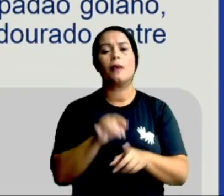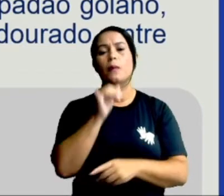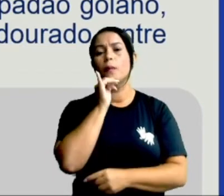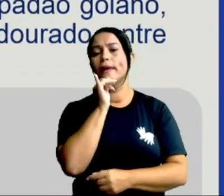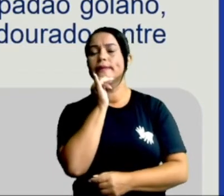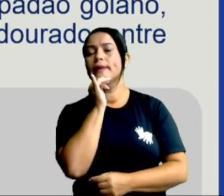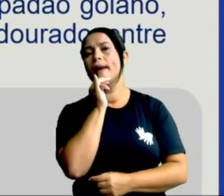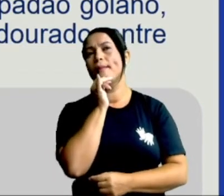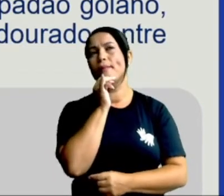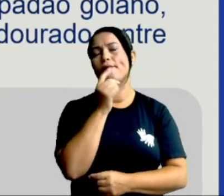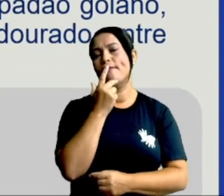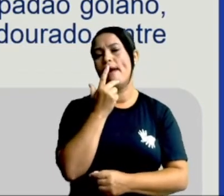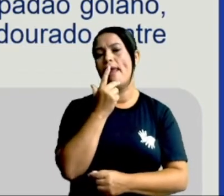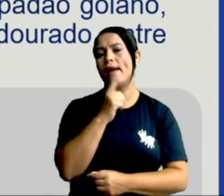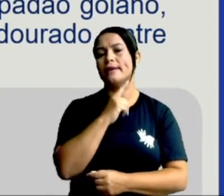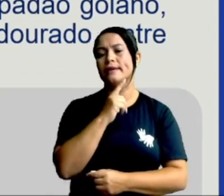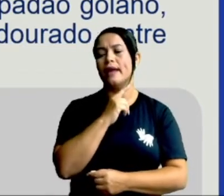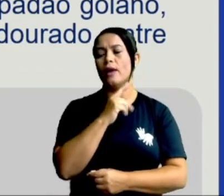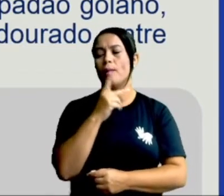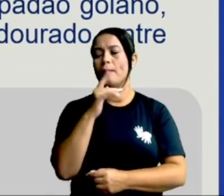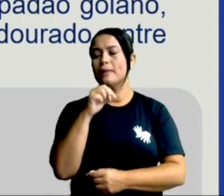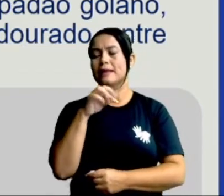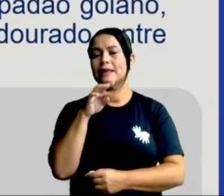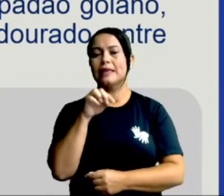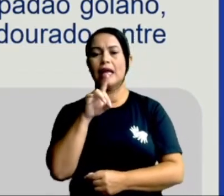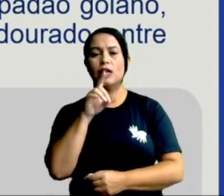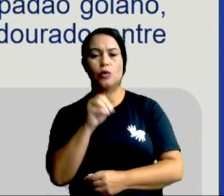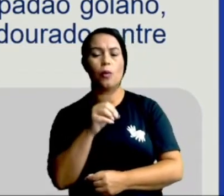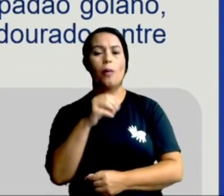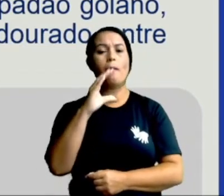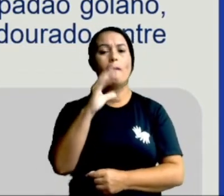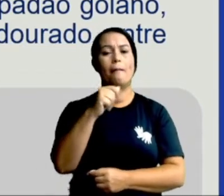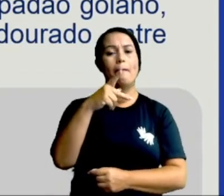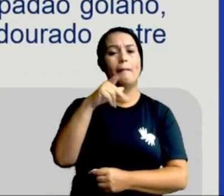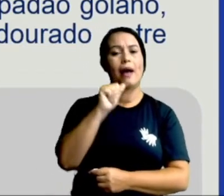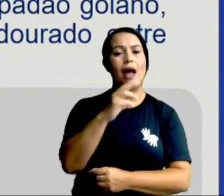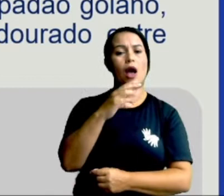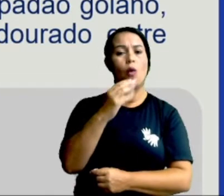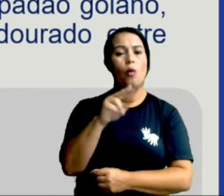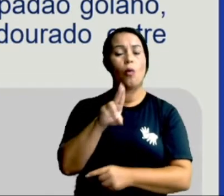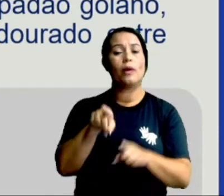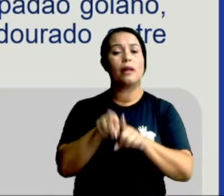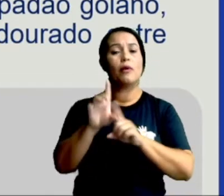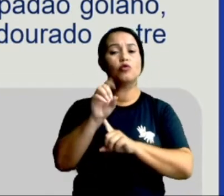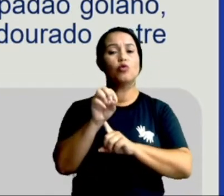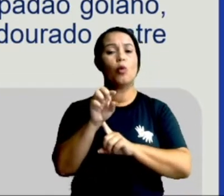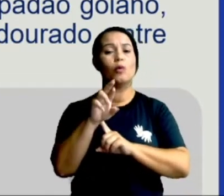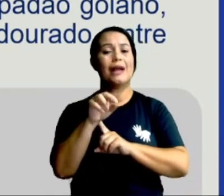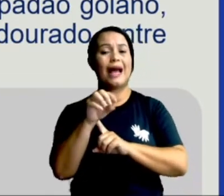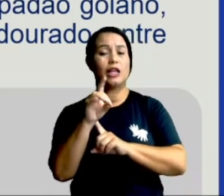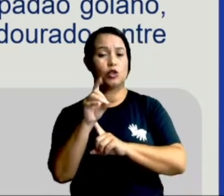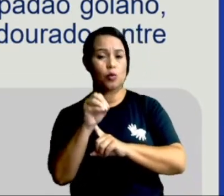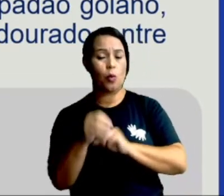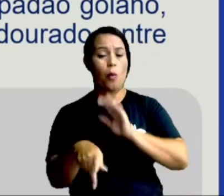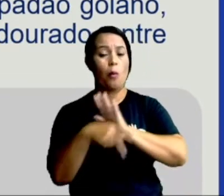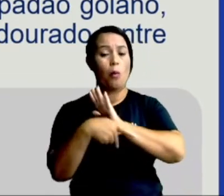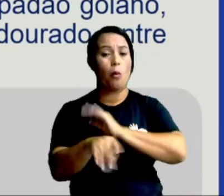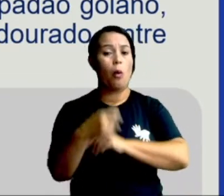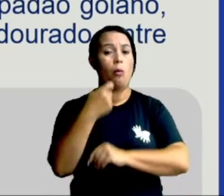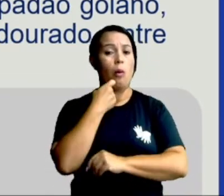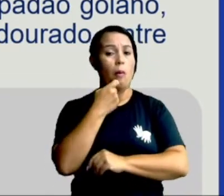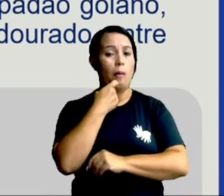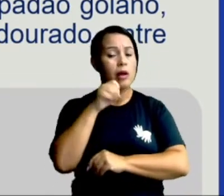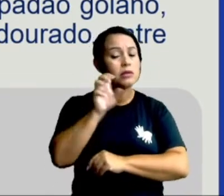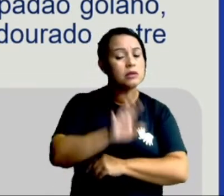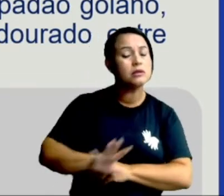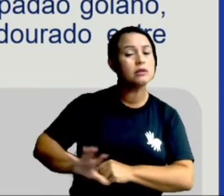exemplo, aqui podemos citar o pintado, pacu, o dourado também. São peixes típicos lá da região, visto que é